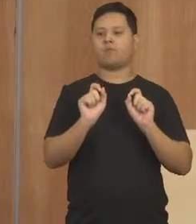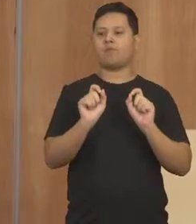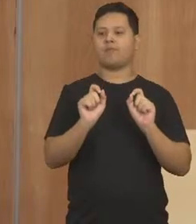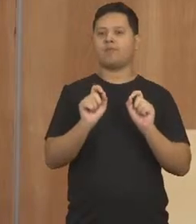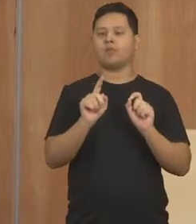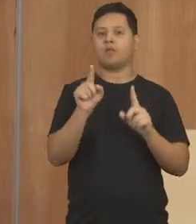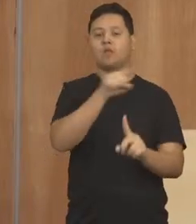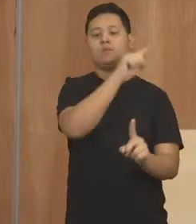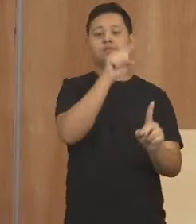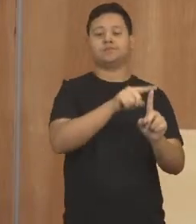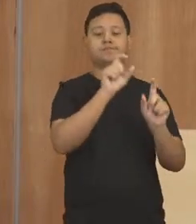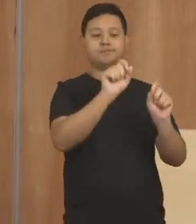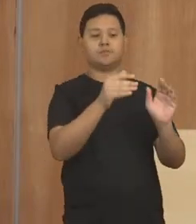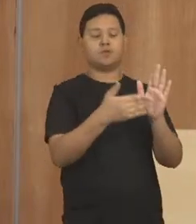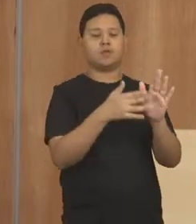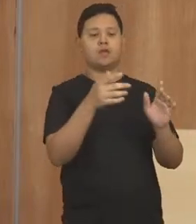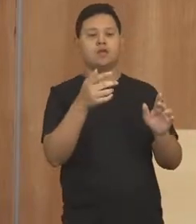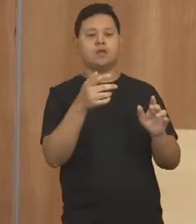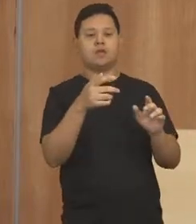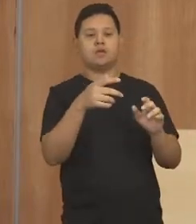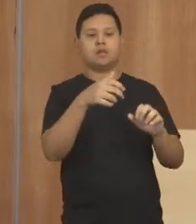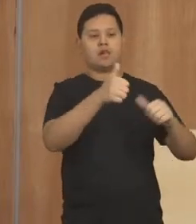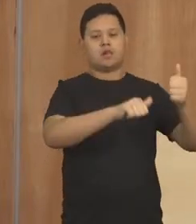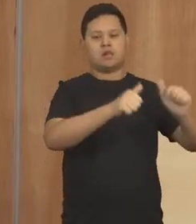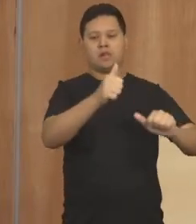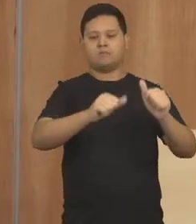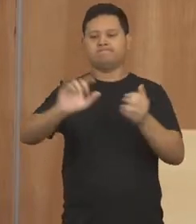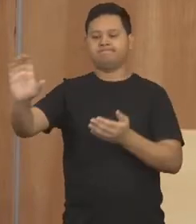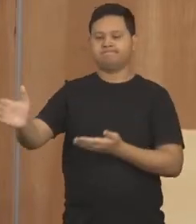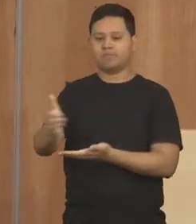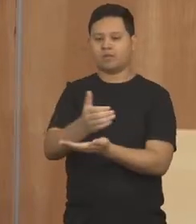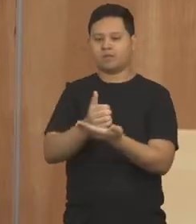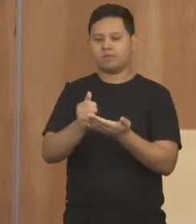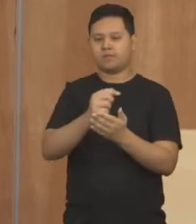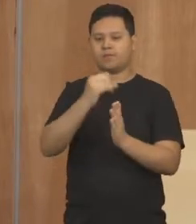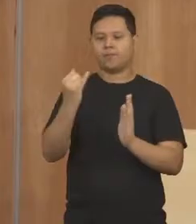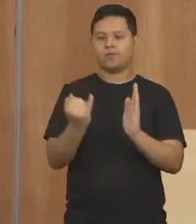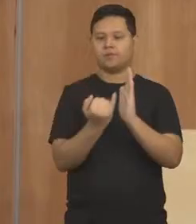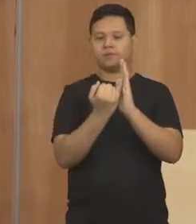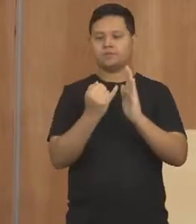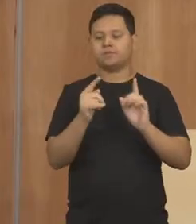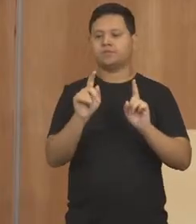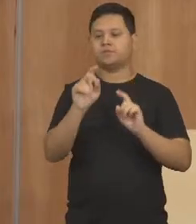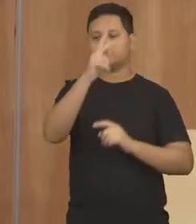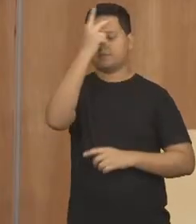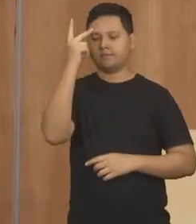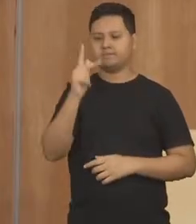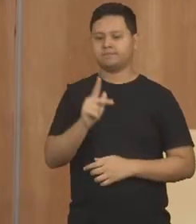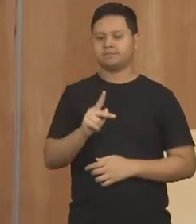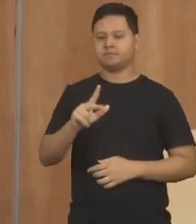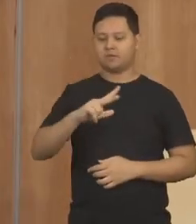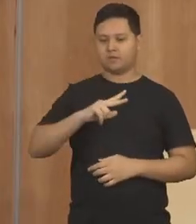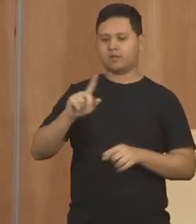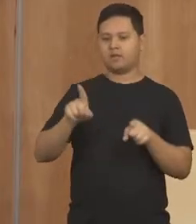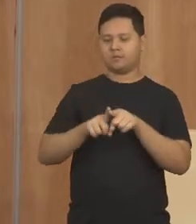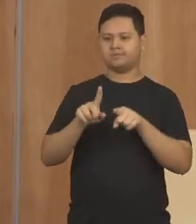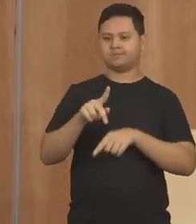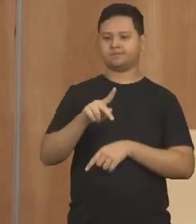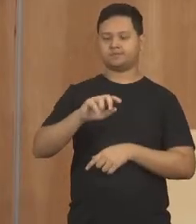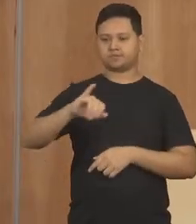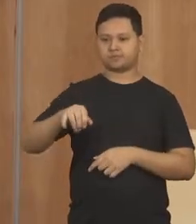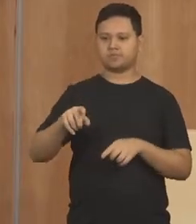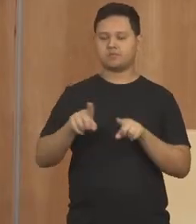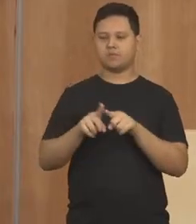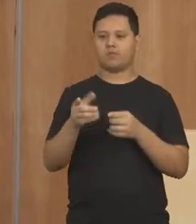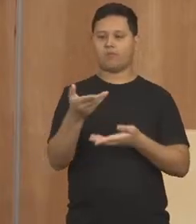por objetivo regulamentar a captação de recursos do imposto de renda de pessoas físicas e jurídicas.